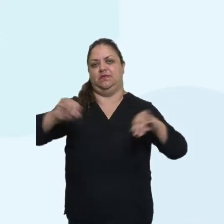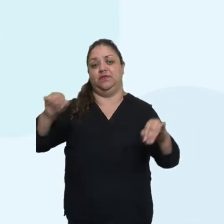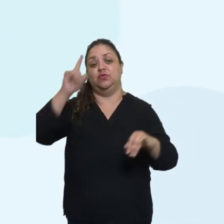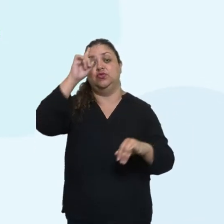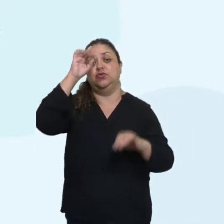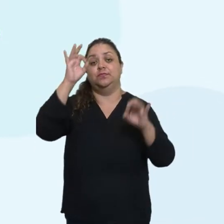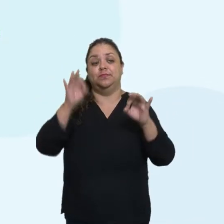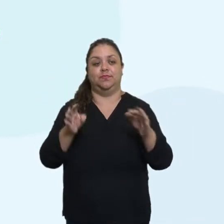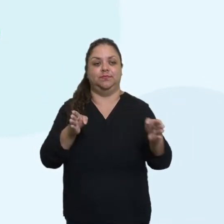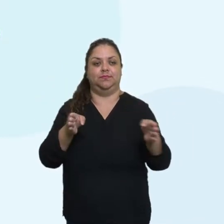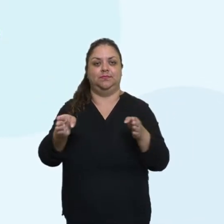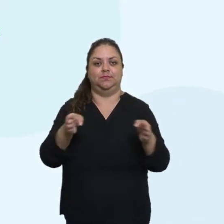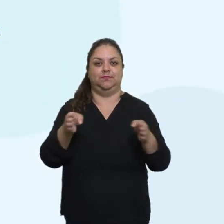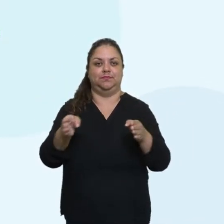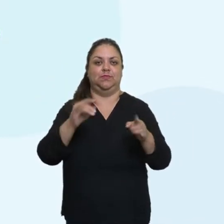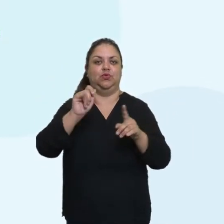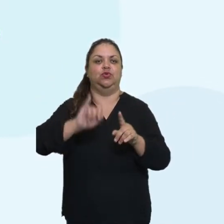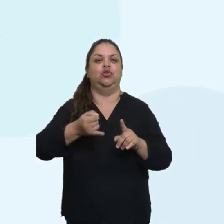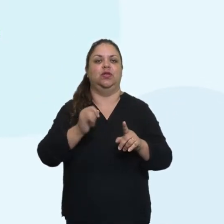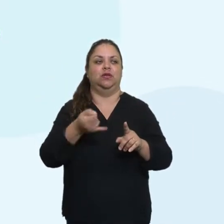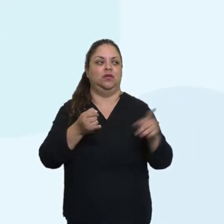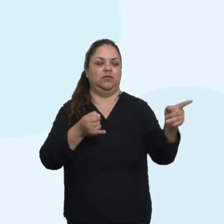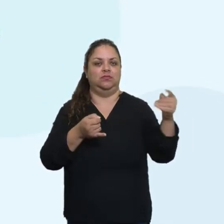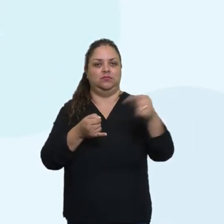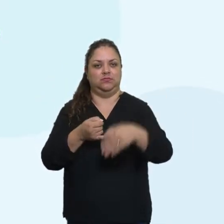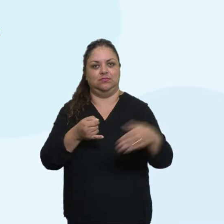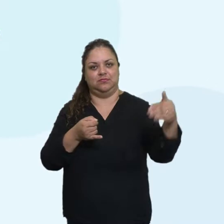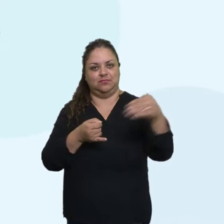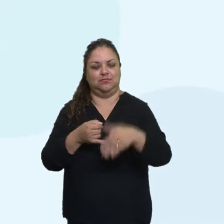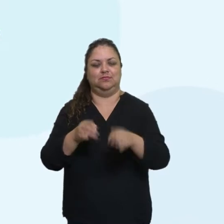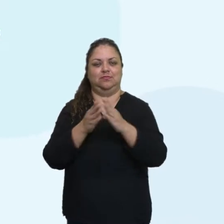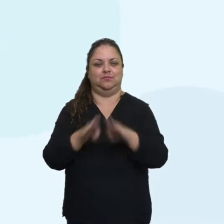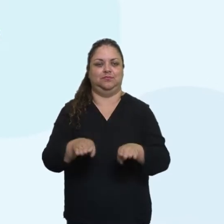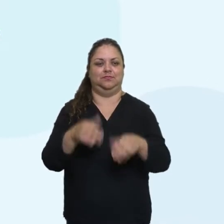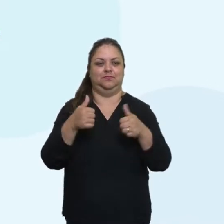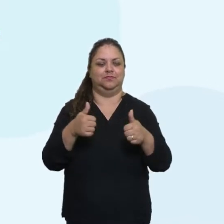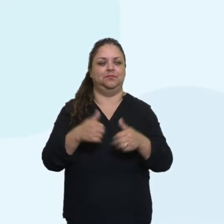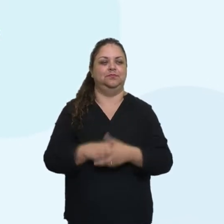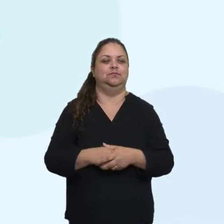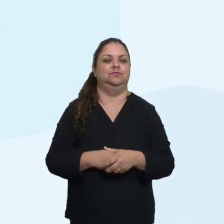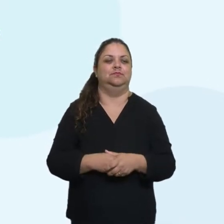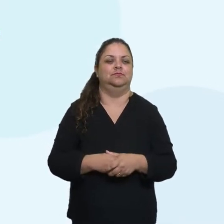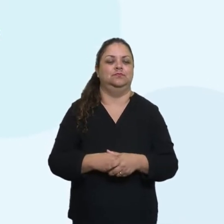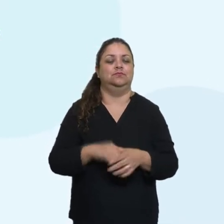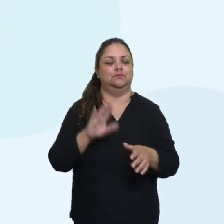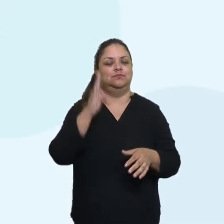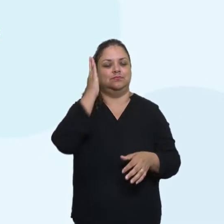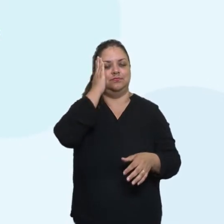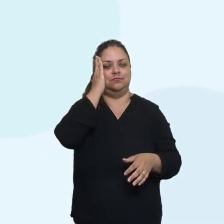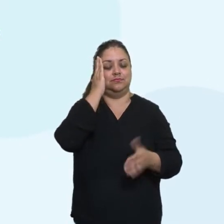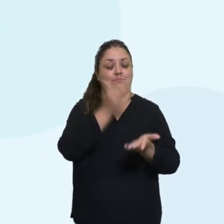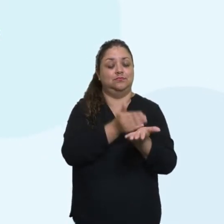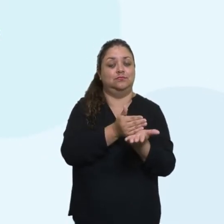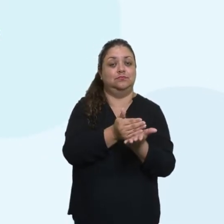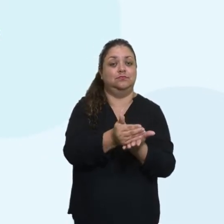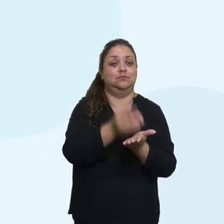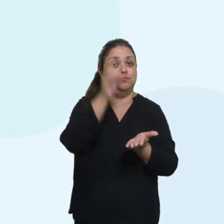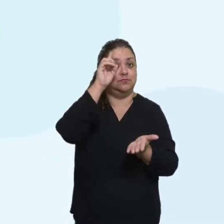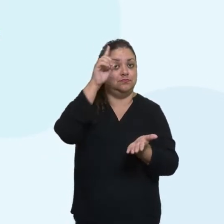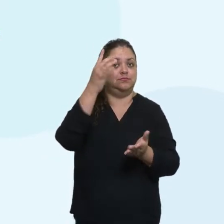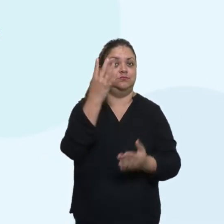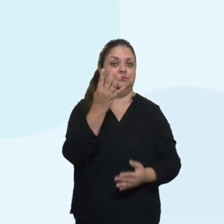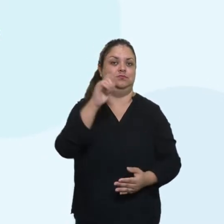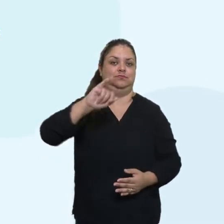de forma mais sistematizada a data final mas nós já sabemos que começa no dia quatro de janeiro